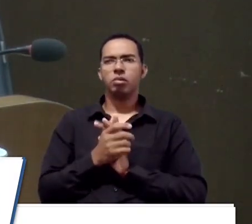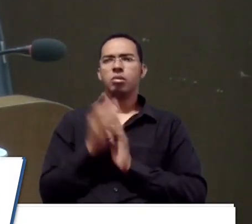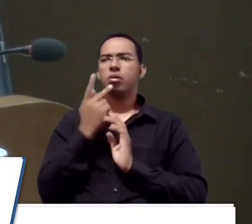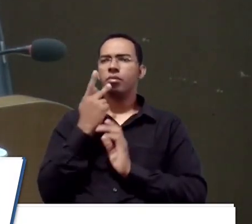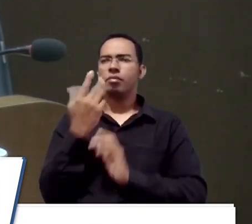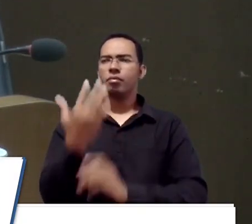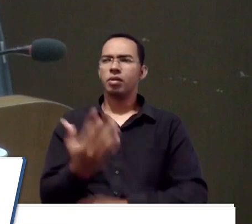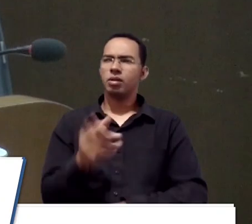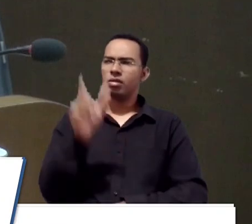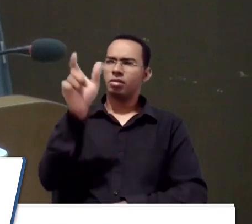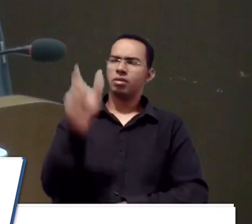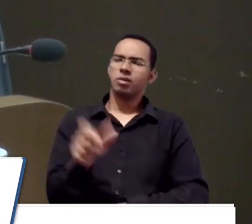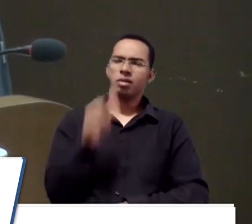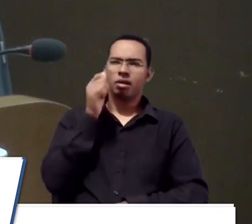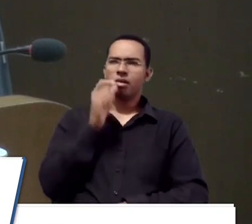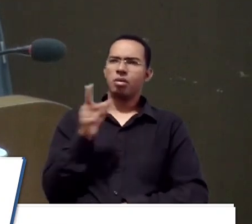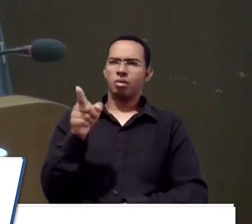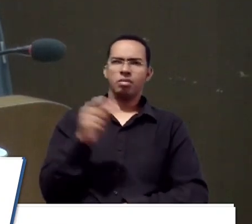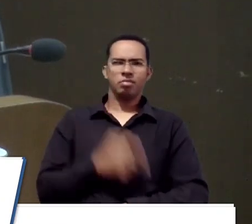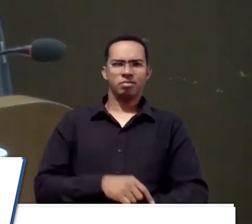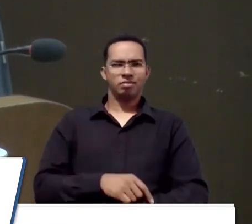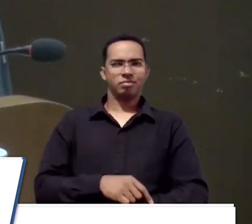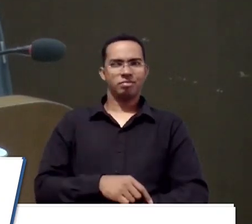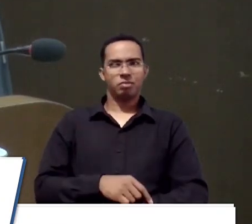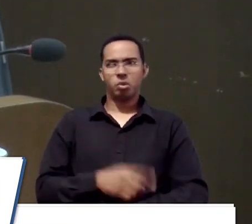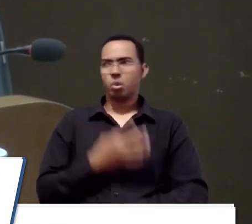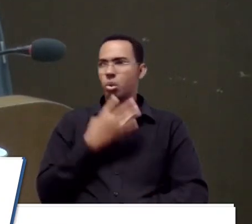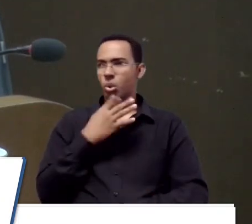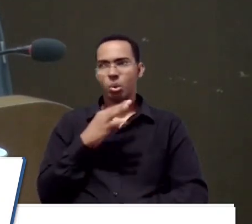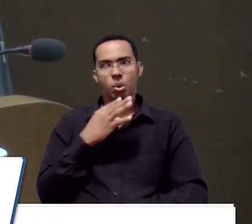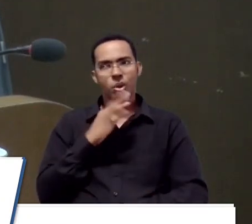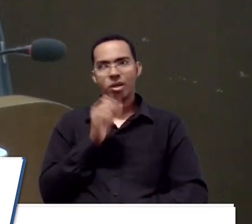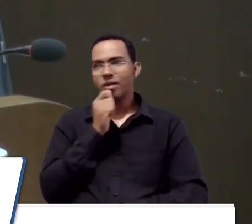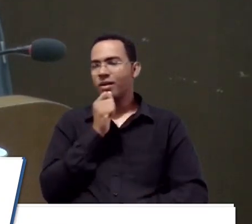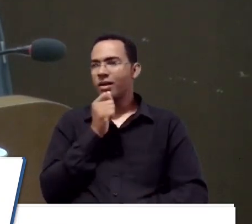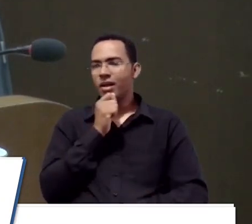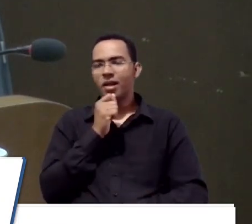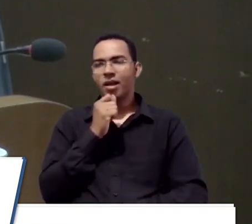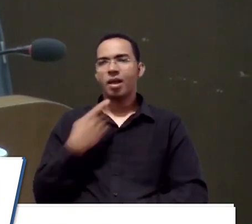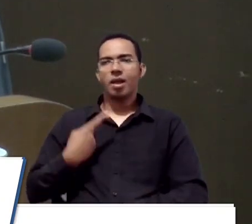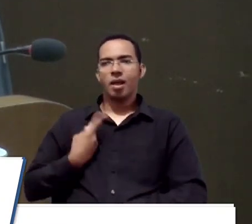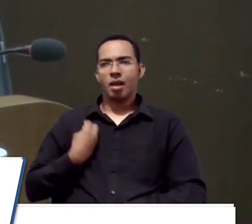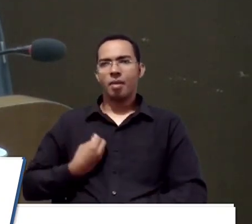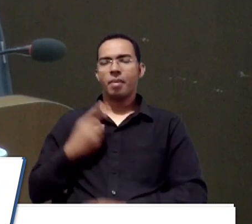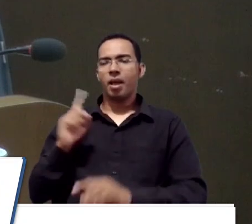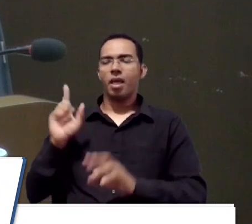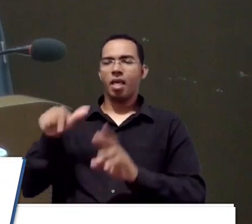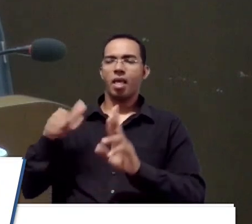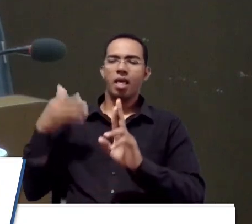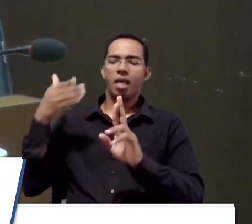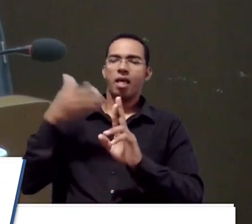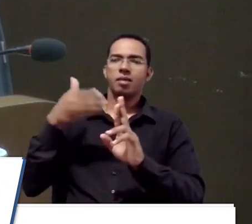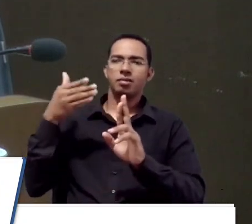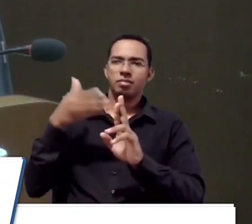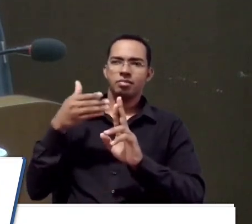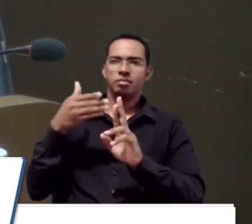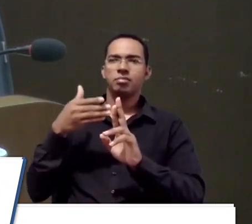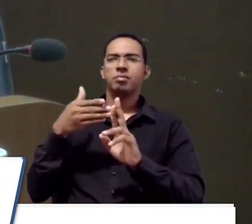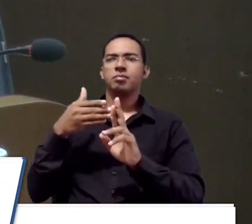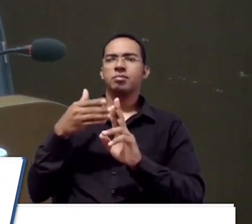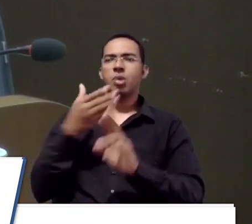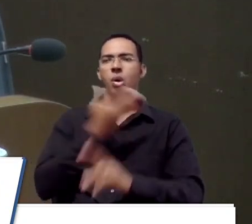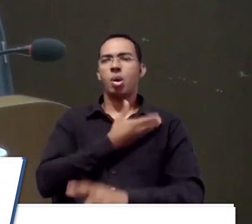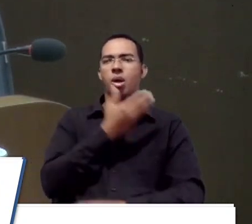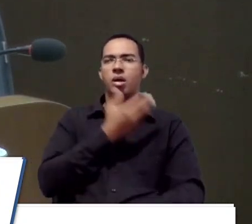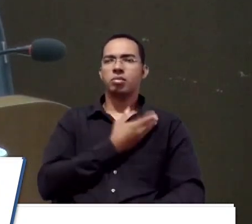da senhora, ele pegou e falou: ó, eu não a conheço pessoalmente, mas ela é referência dos amigos que